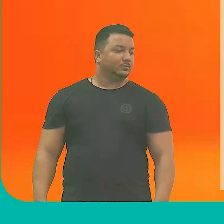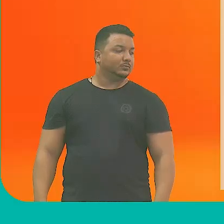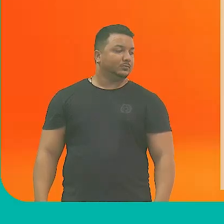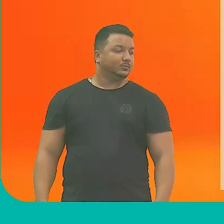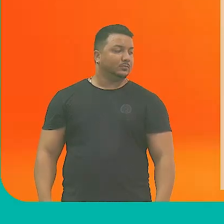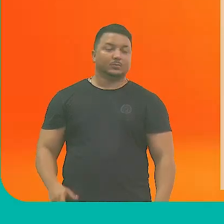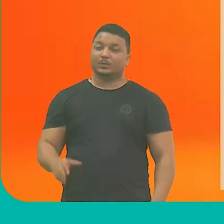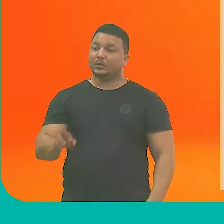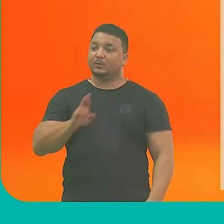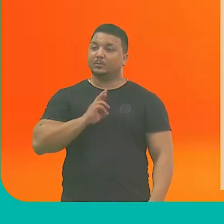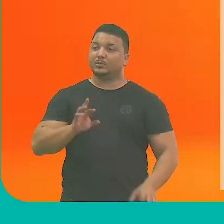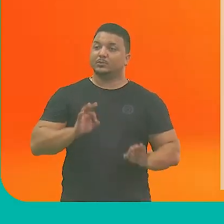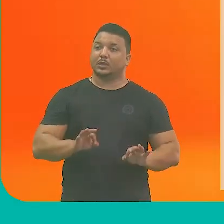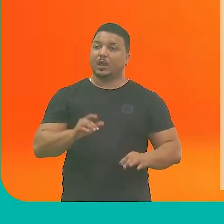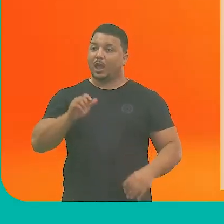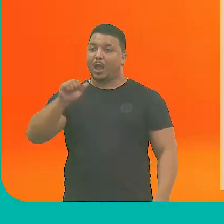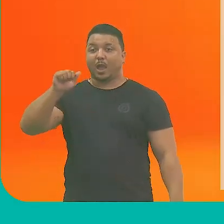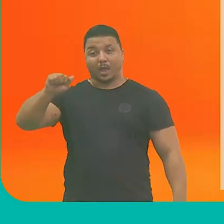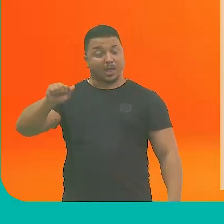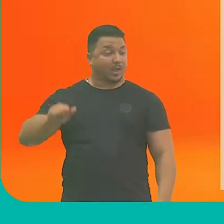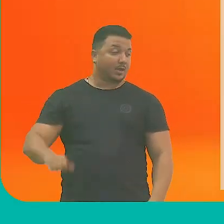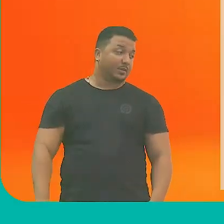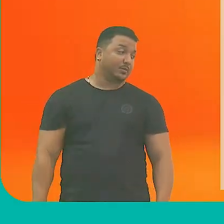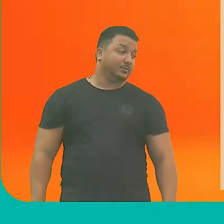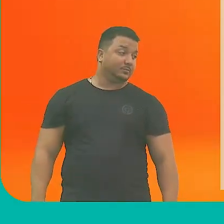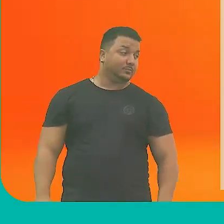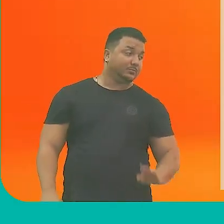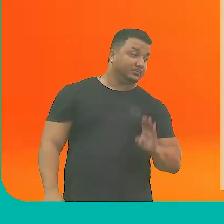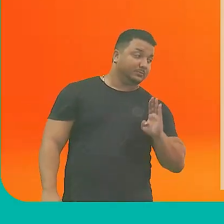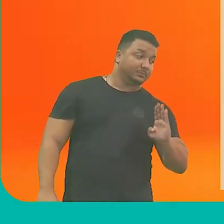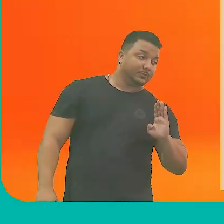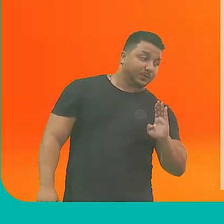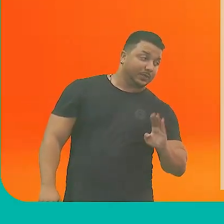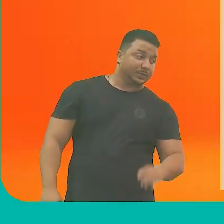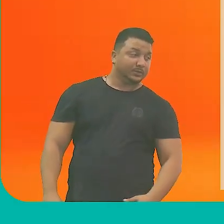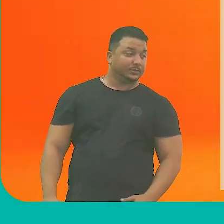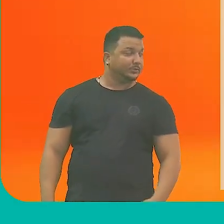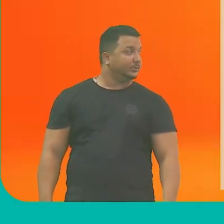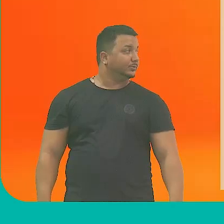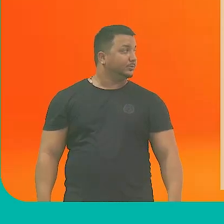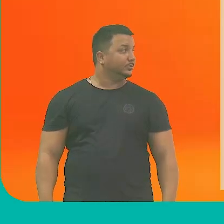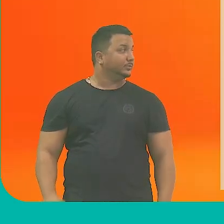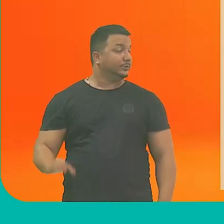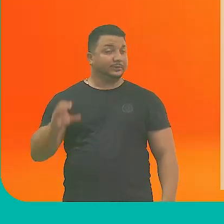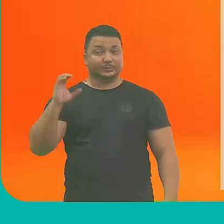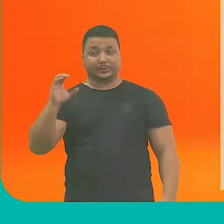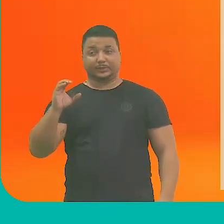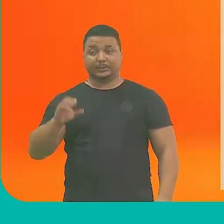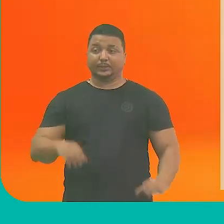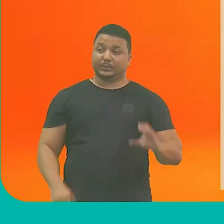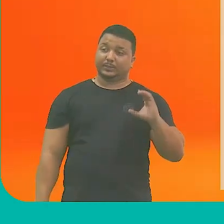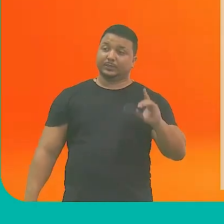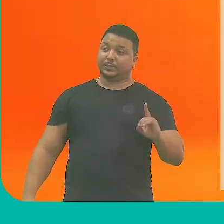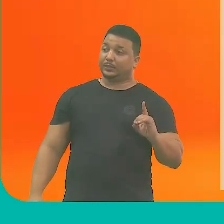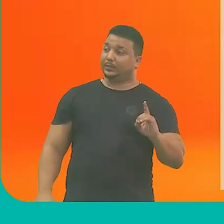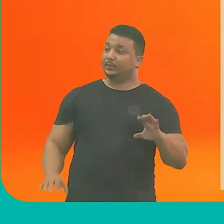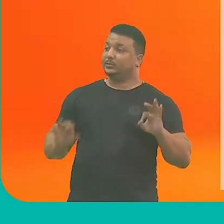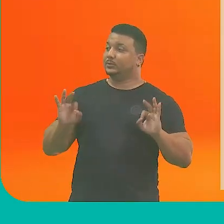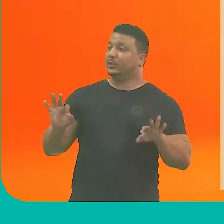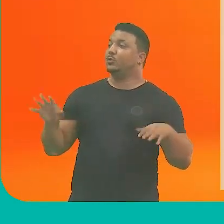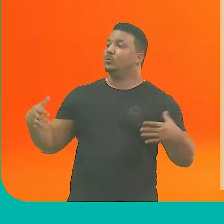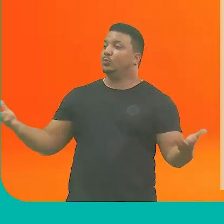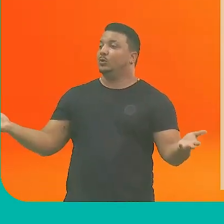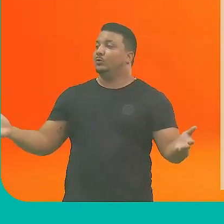Tem aí o item A, tem aí o item B, tem o item C, tem o item